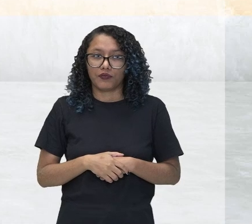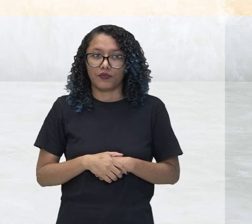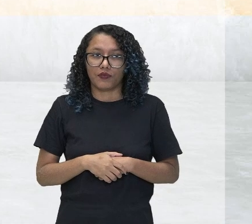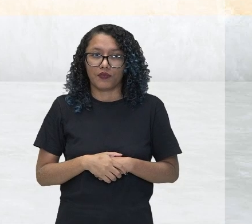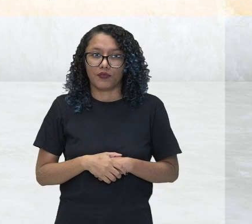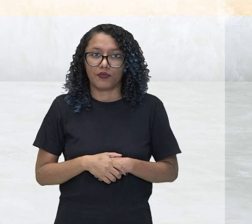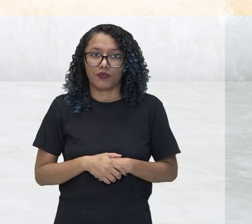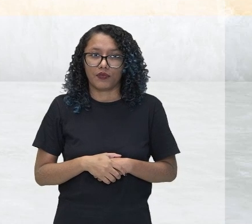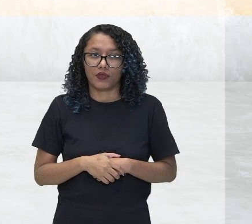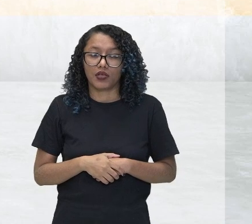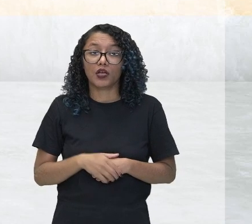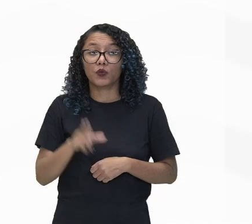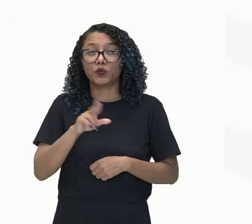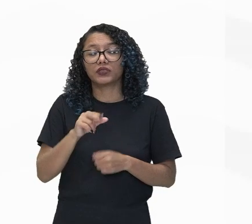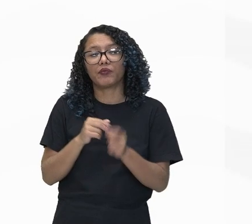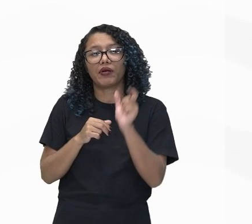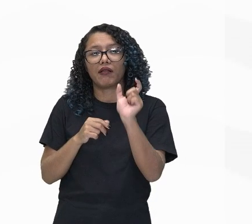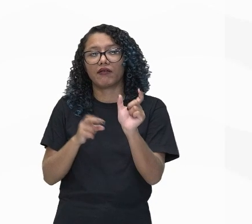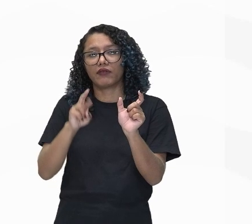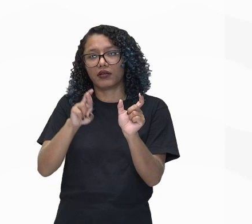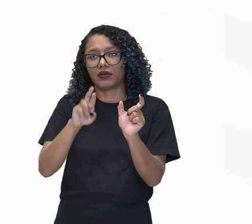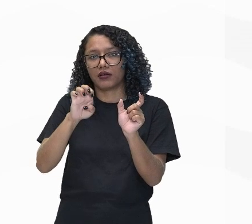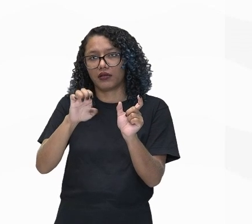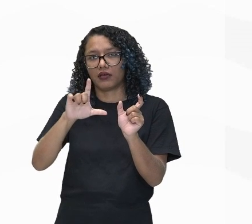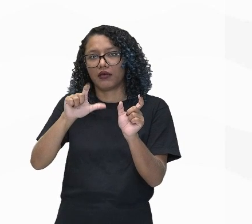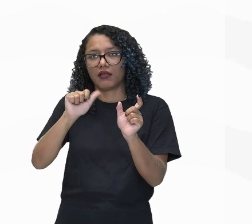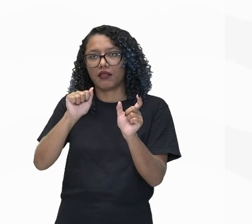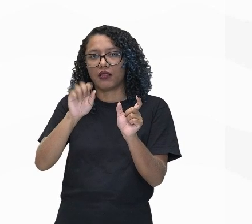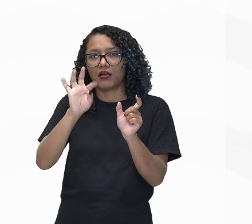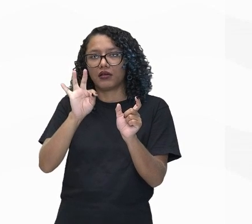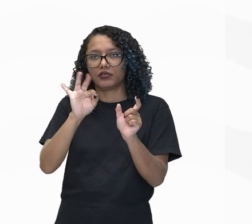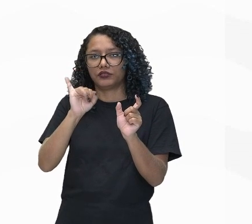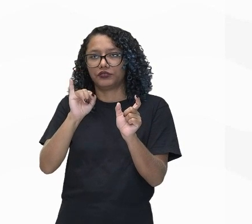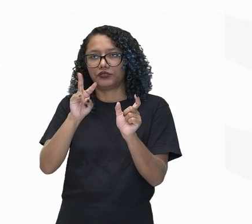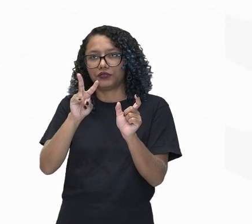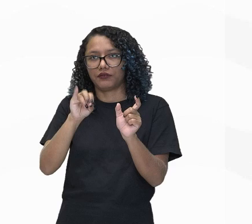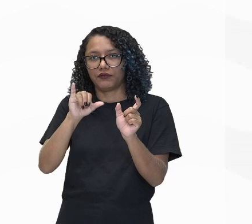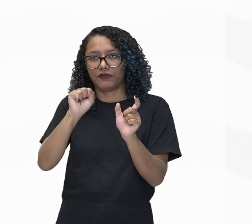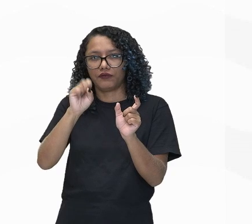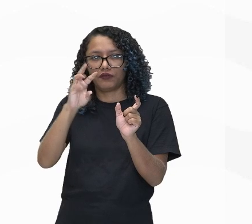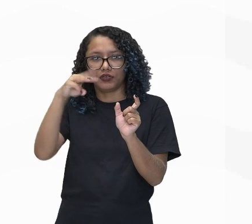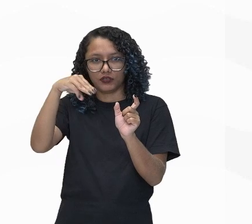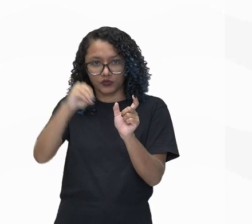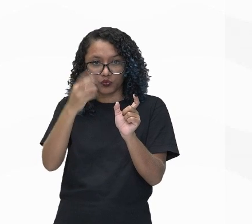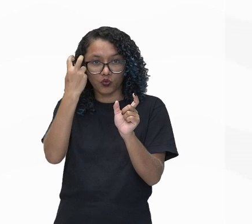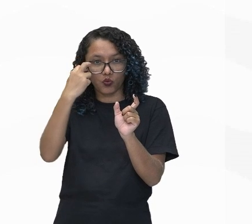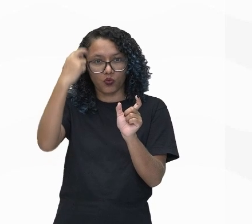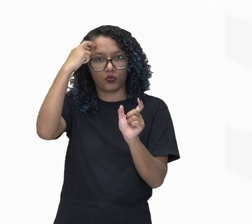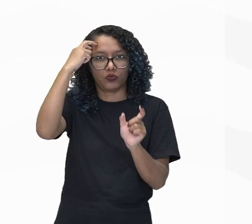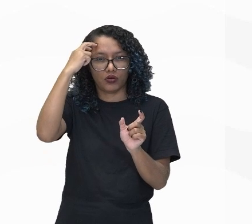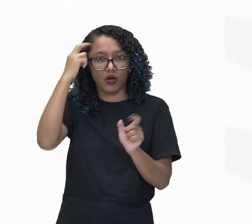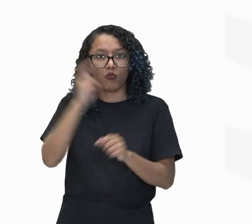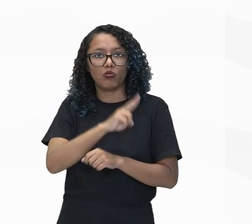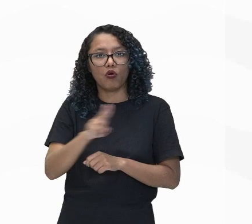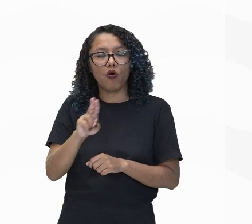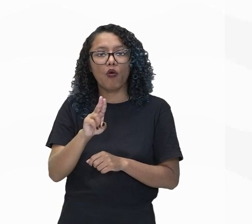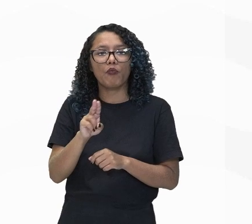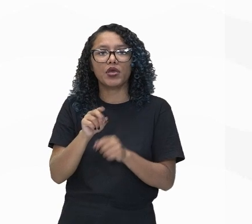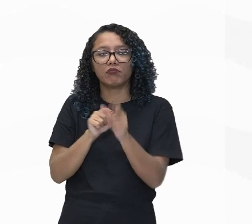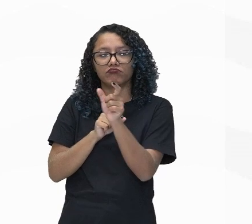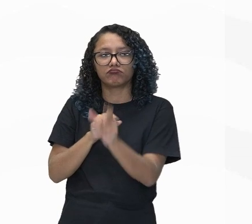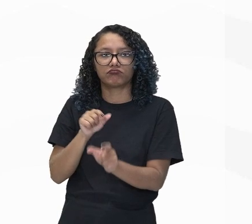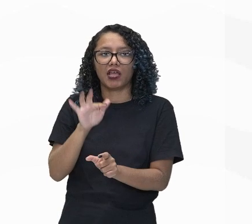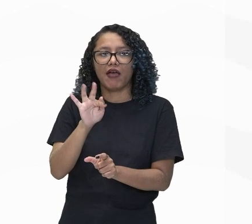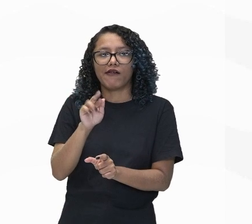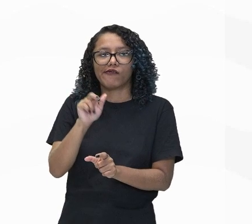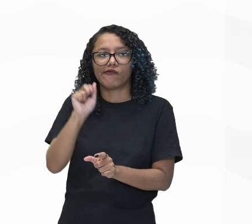palavra relativismo cultural. É o Franz Boas. O Boas,